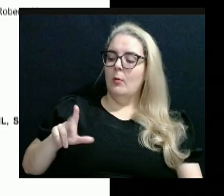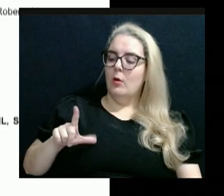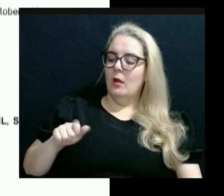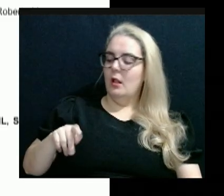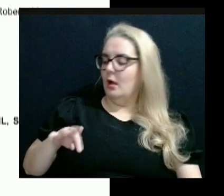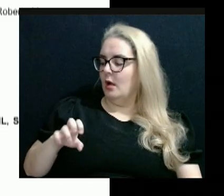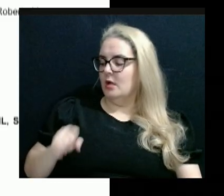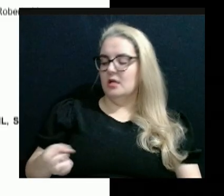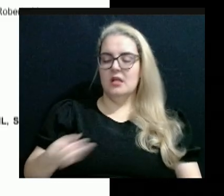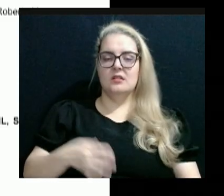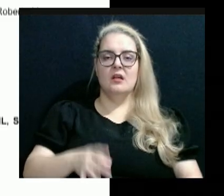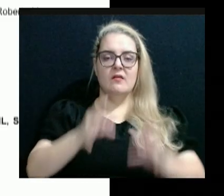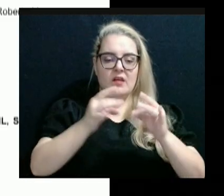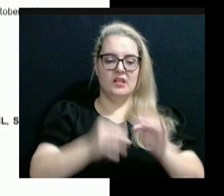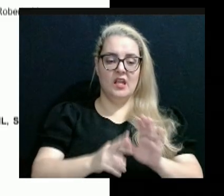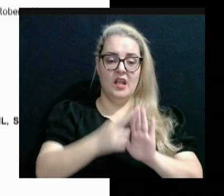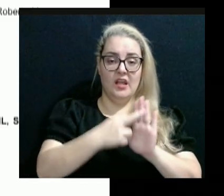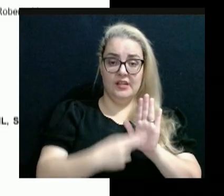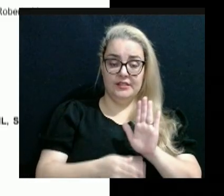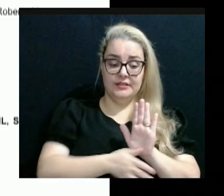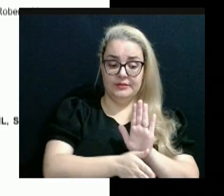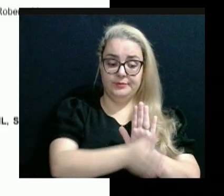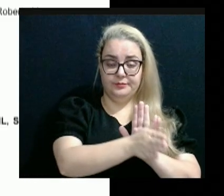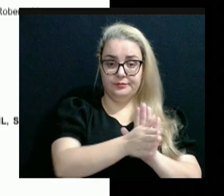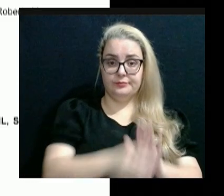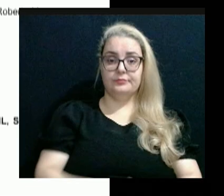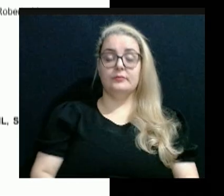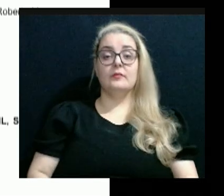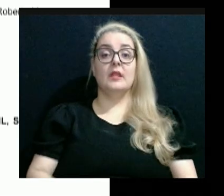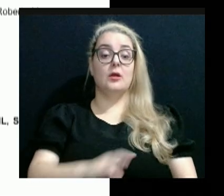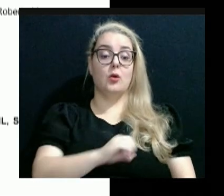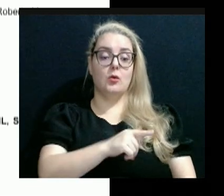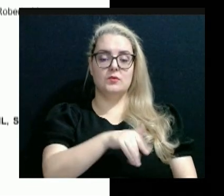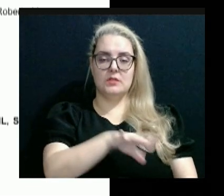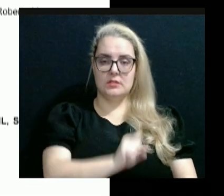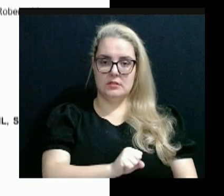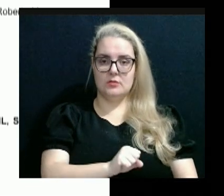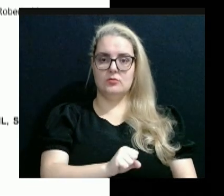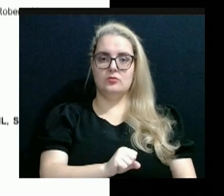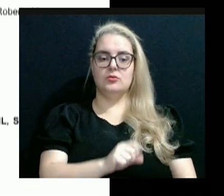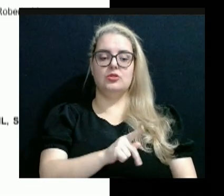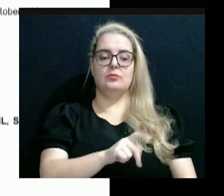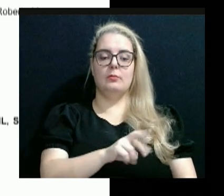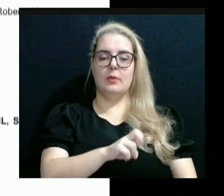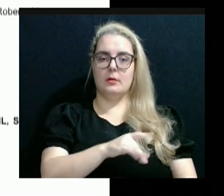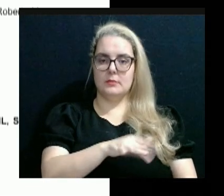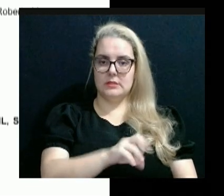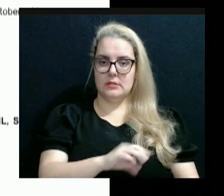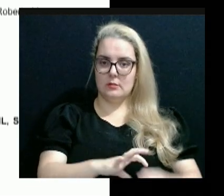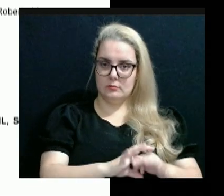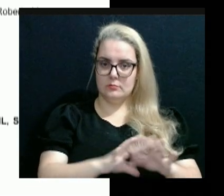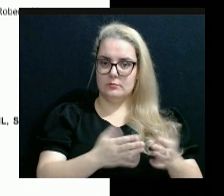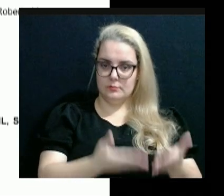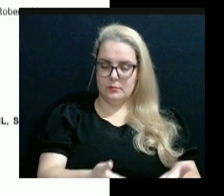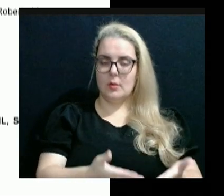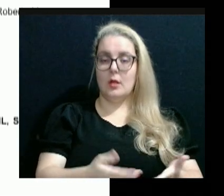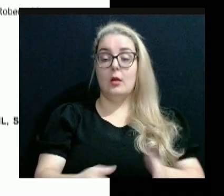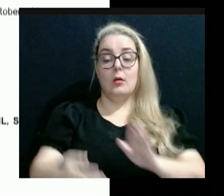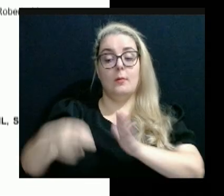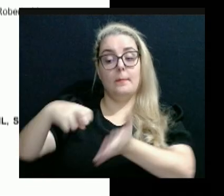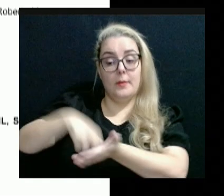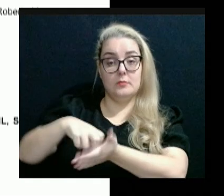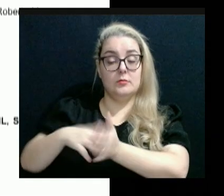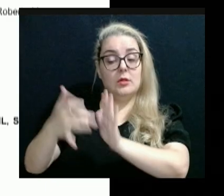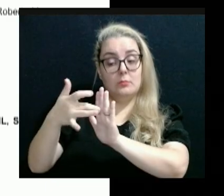diretrizes do projeto envolvem desde a concessão de permissões até penalidades e critérios de